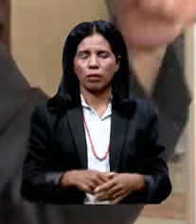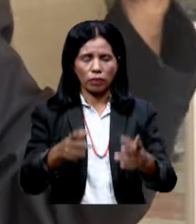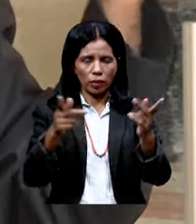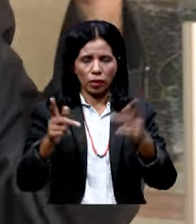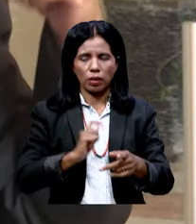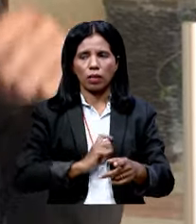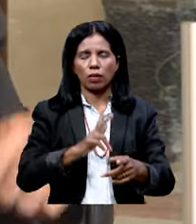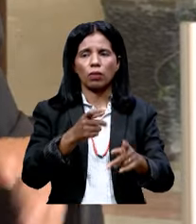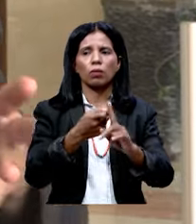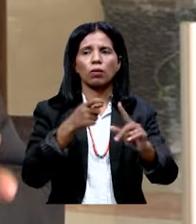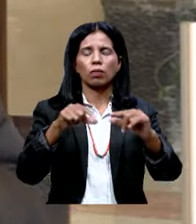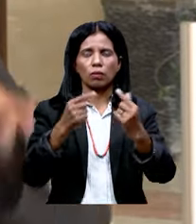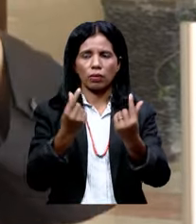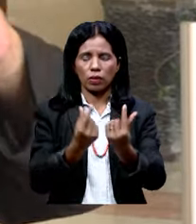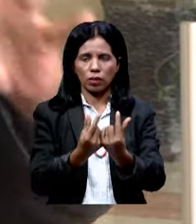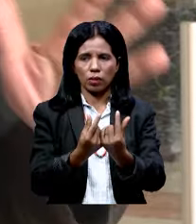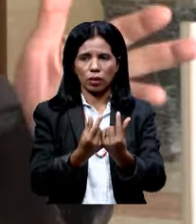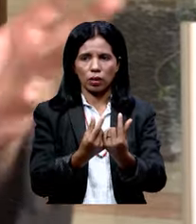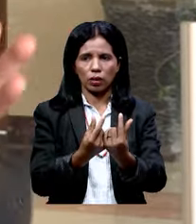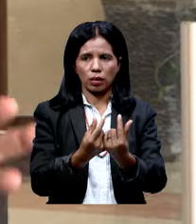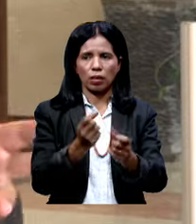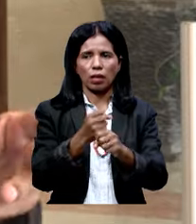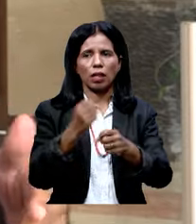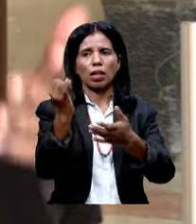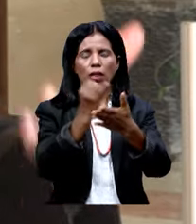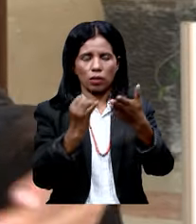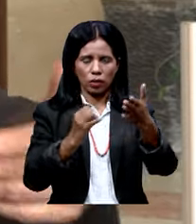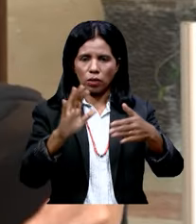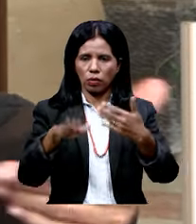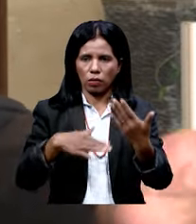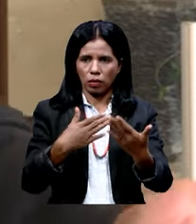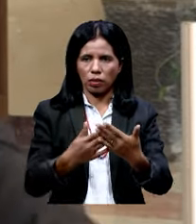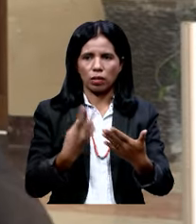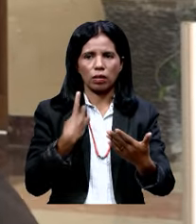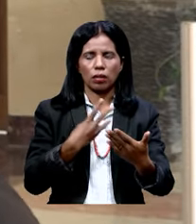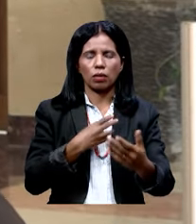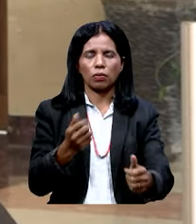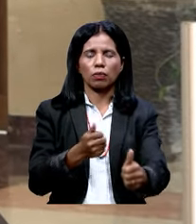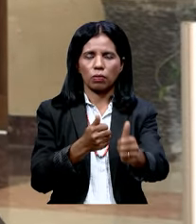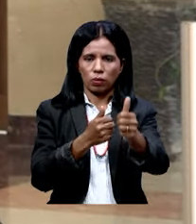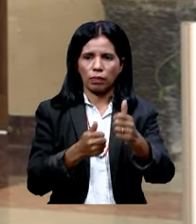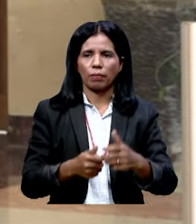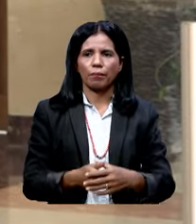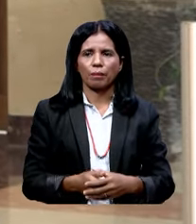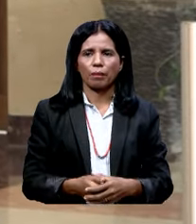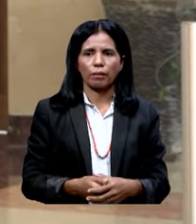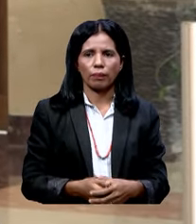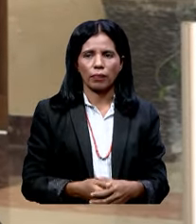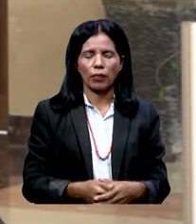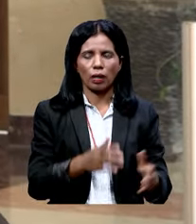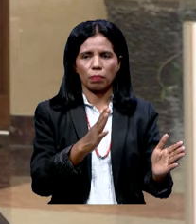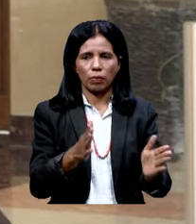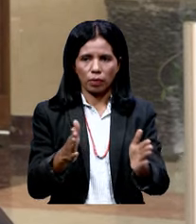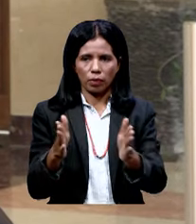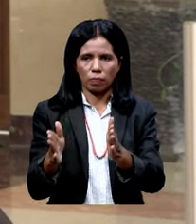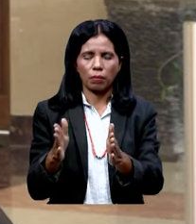equipa, o se Vaticano morre, halo desenho, halo bacene rudo, para aí, tatu. Nem bem?